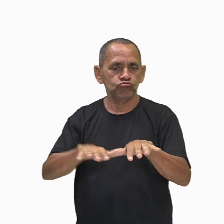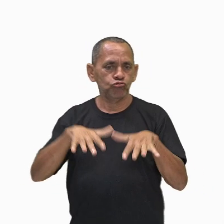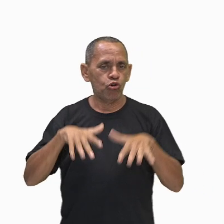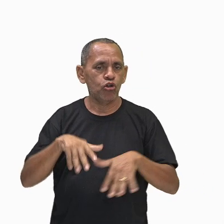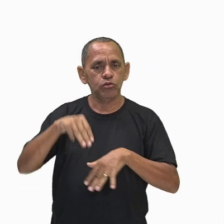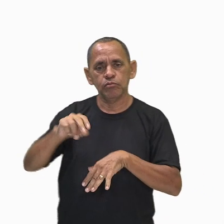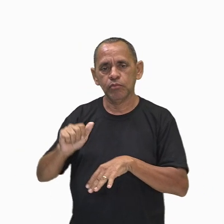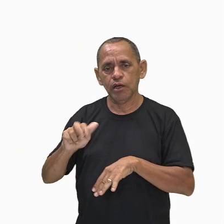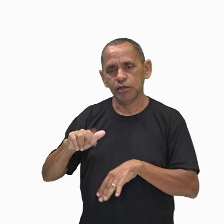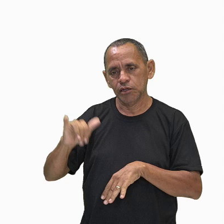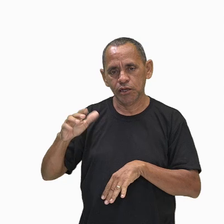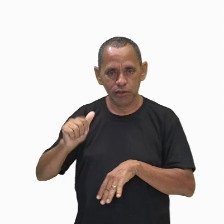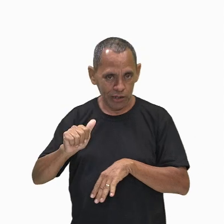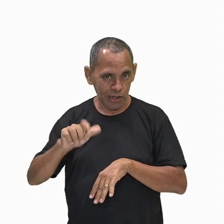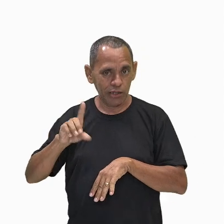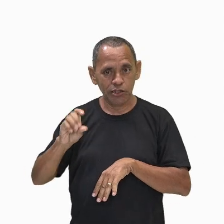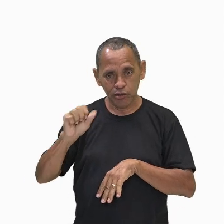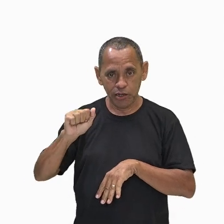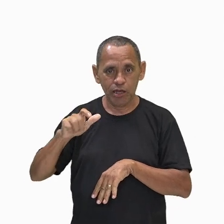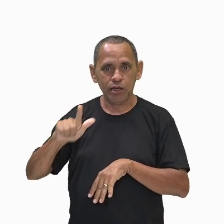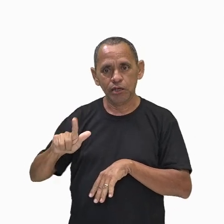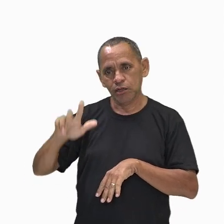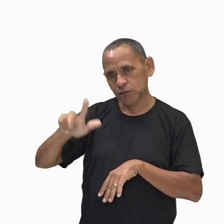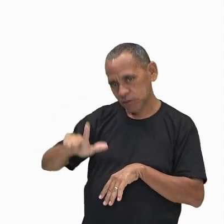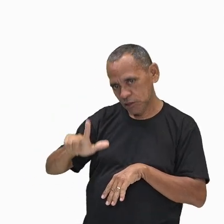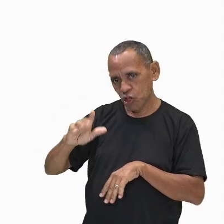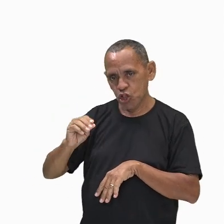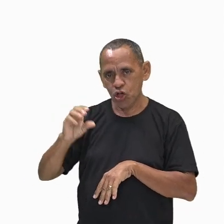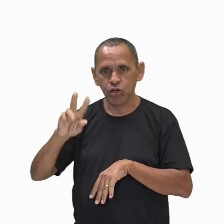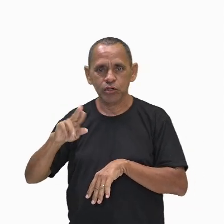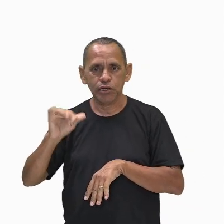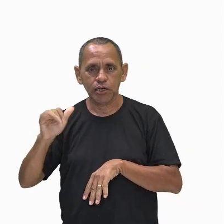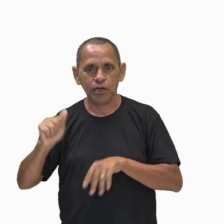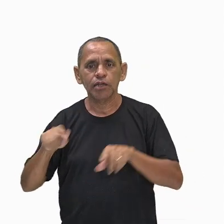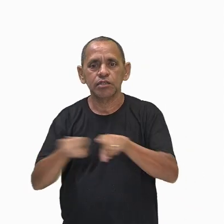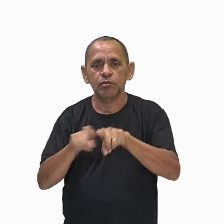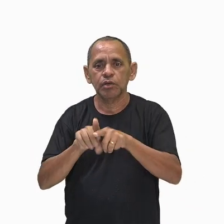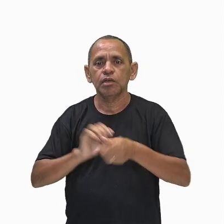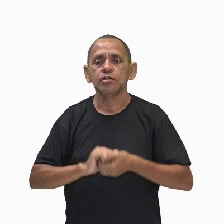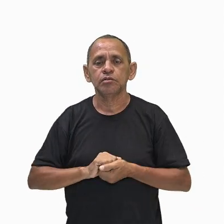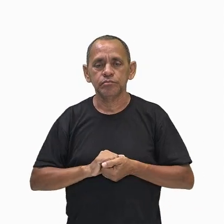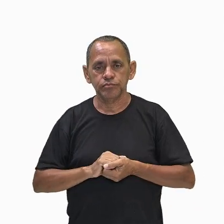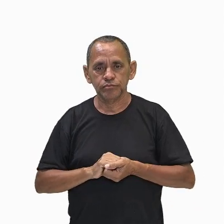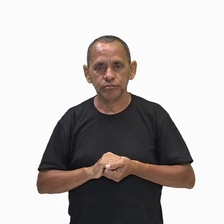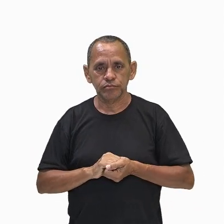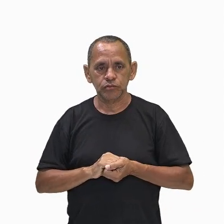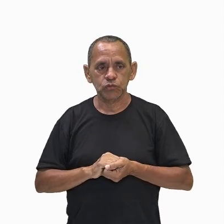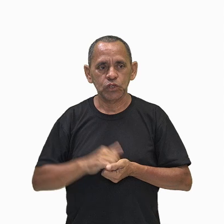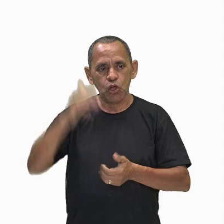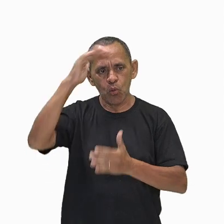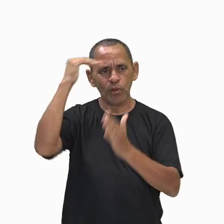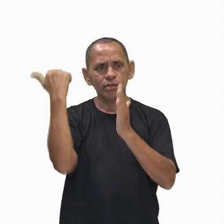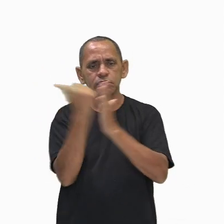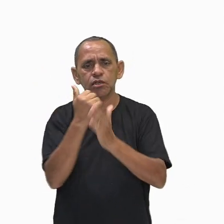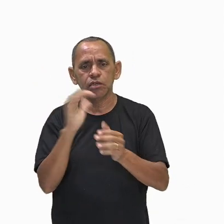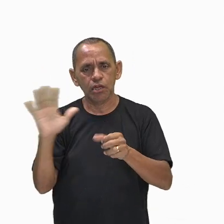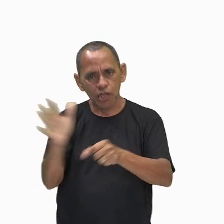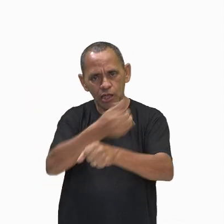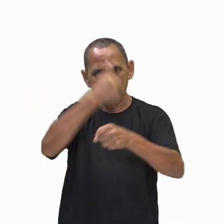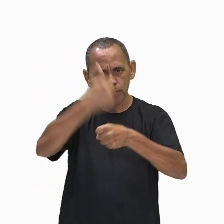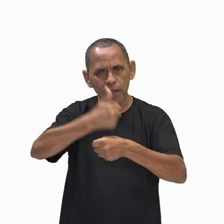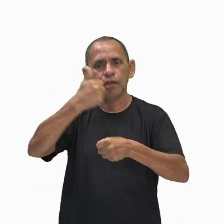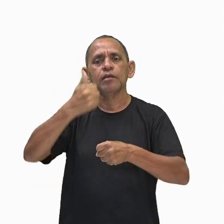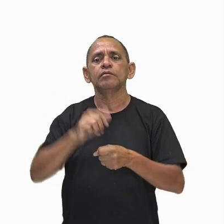português. Porém, Dom Miguel proclamou-se rei de Portugal por meio, então, de um golpe de Estado. Dom Pedro I passou a fazer